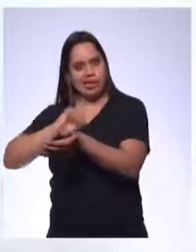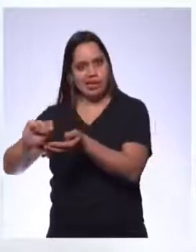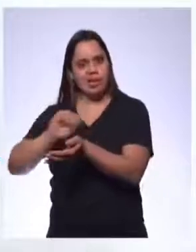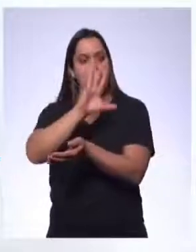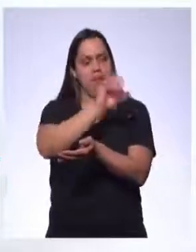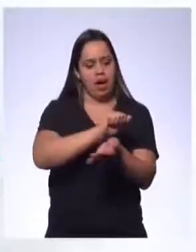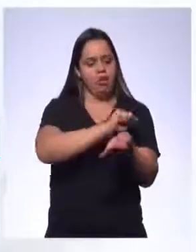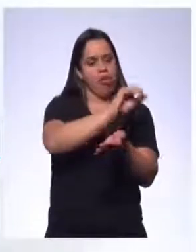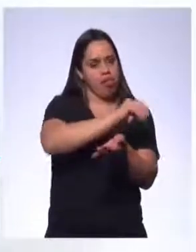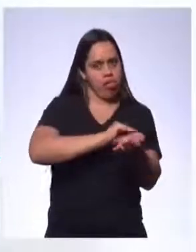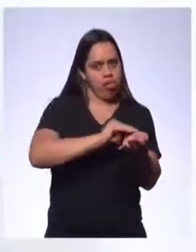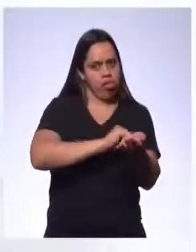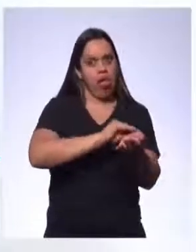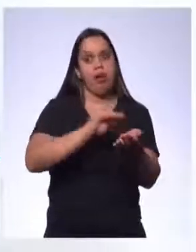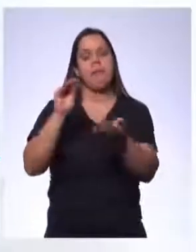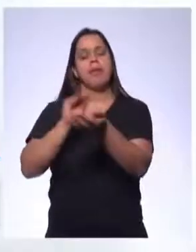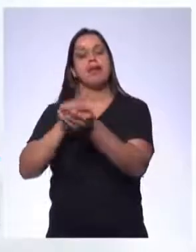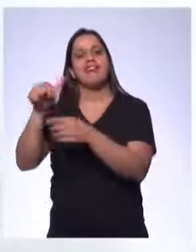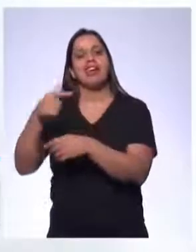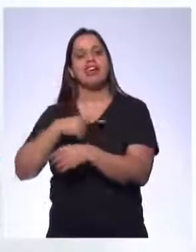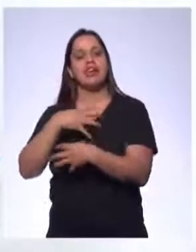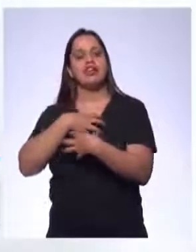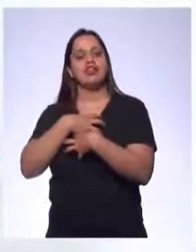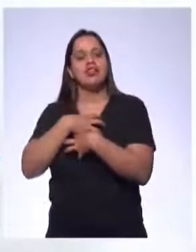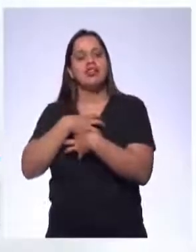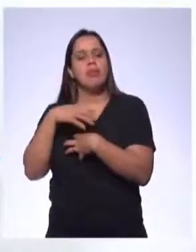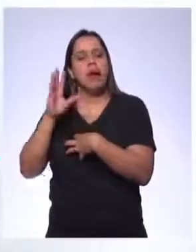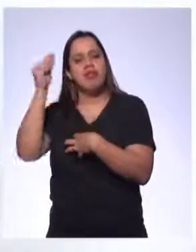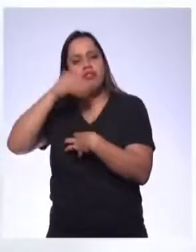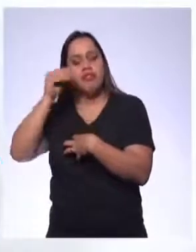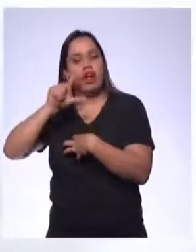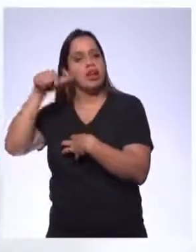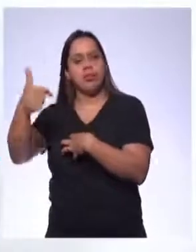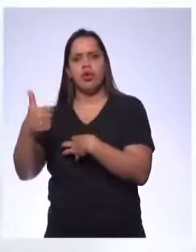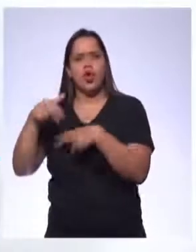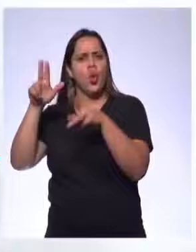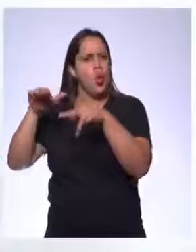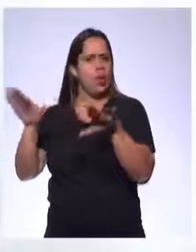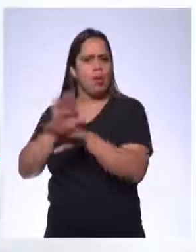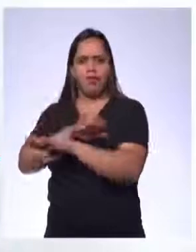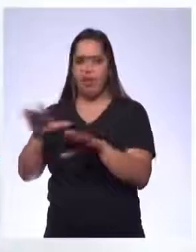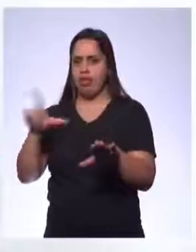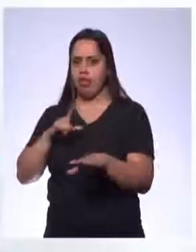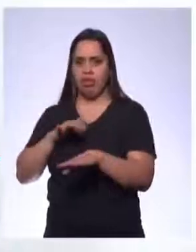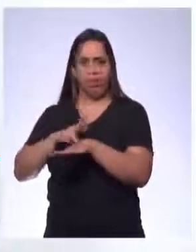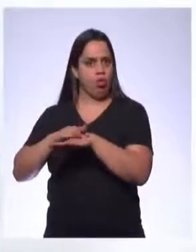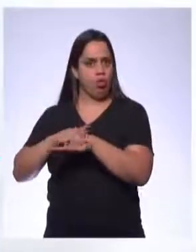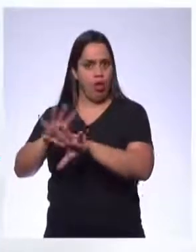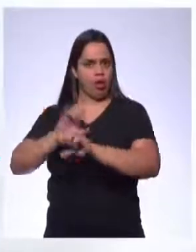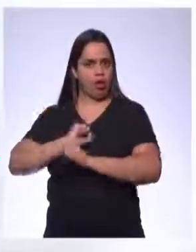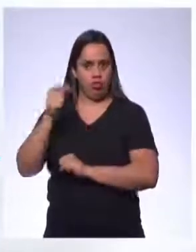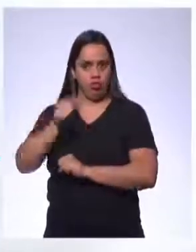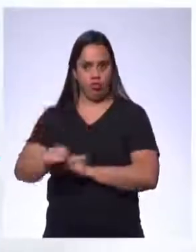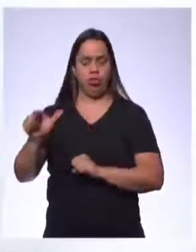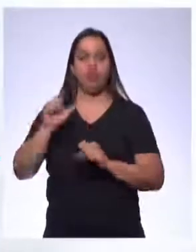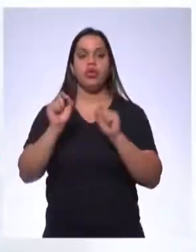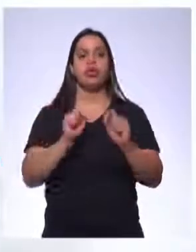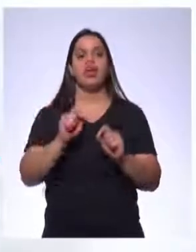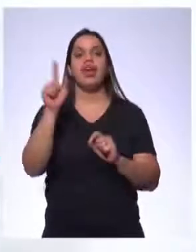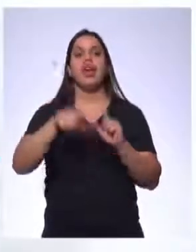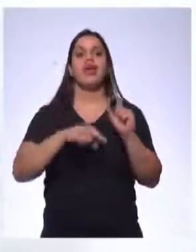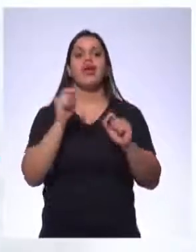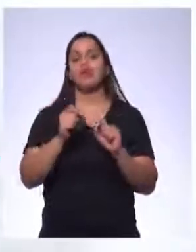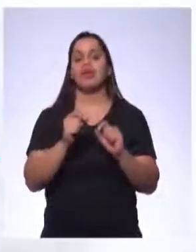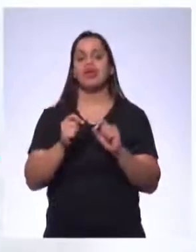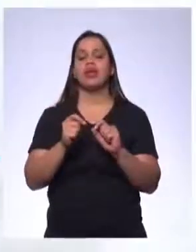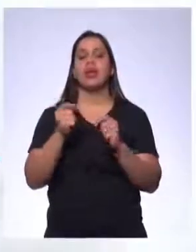essa pessoa vai ter os sintomas mais fraquinhos e depois nunca mais essa pessoa vai contrair varíola de novo. Então esse é conhecido como